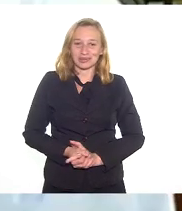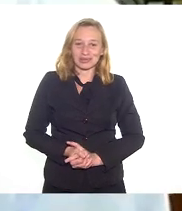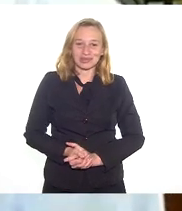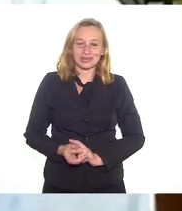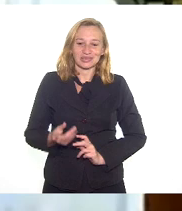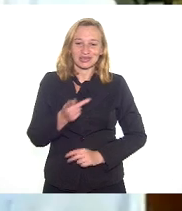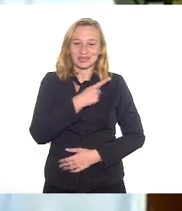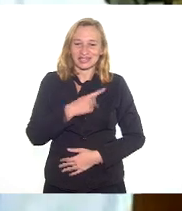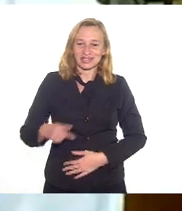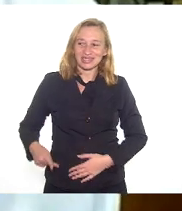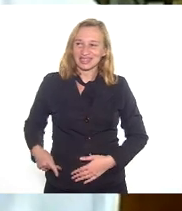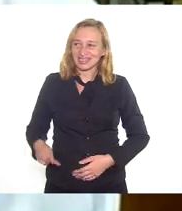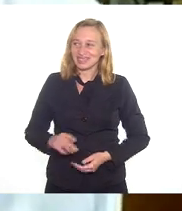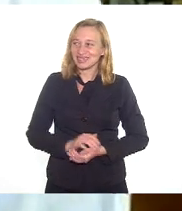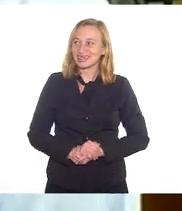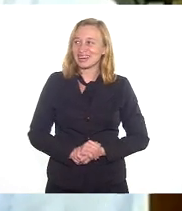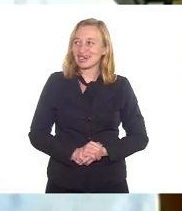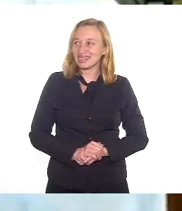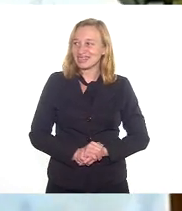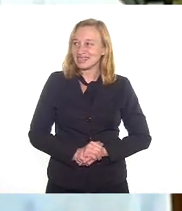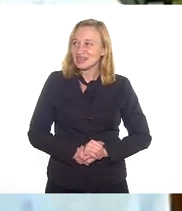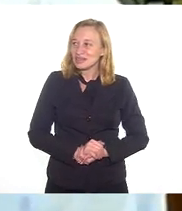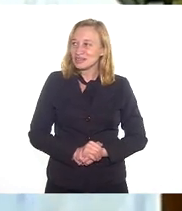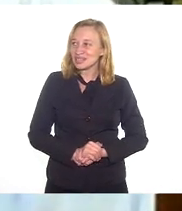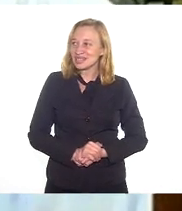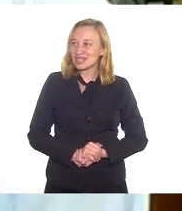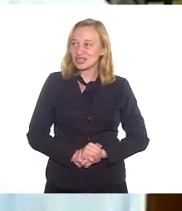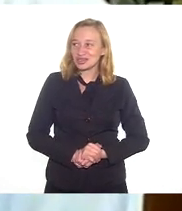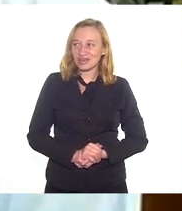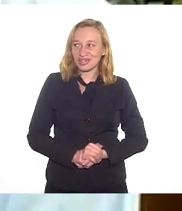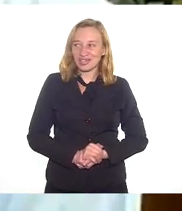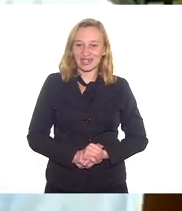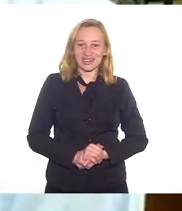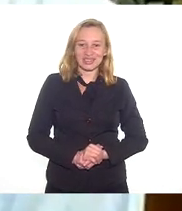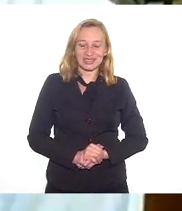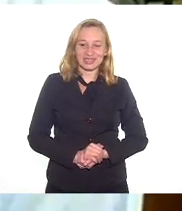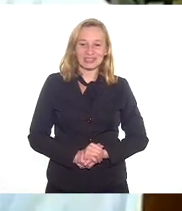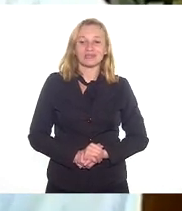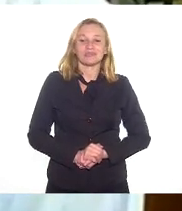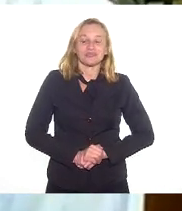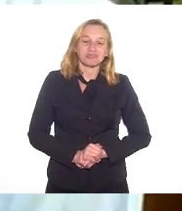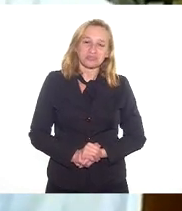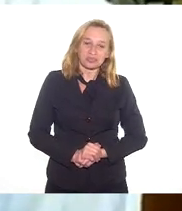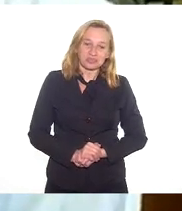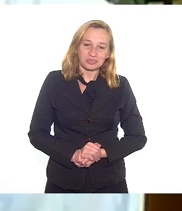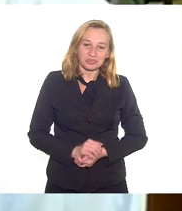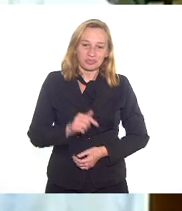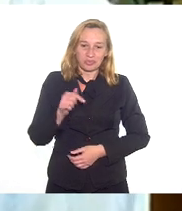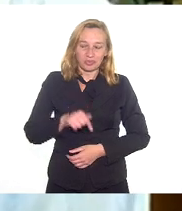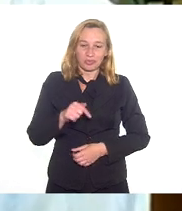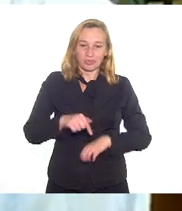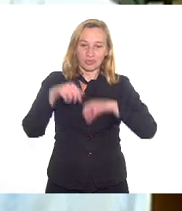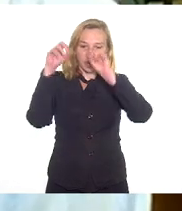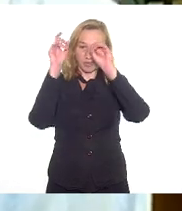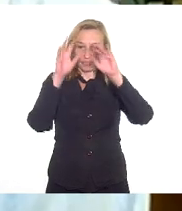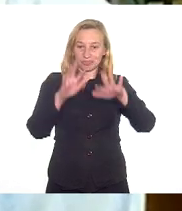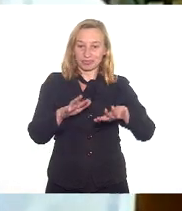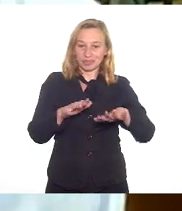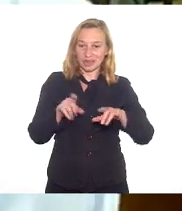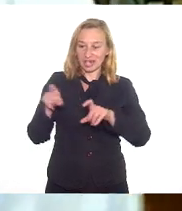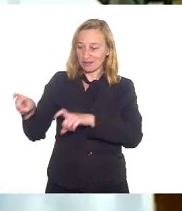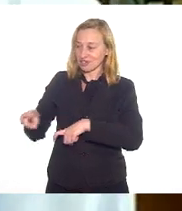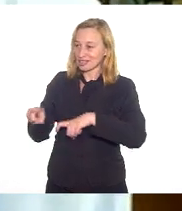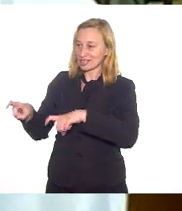Presidente, essa sede é a sede que Vossa Excelência vai despachar na majoritária. Aqui é abençoado, que é a